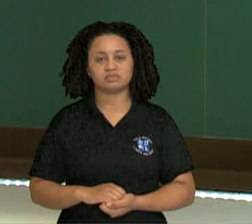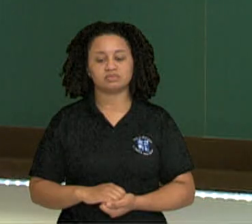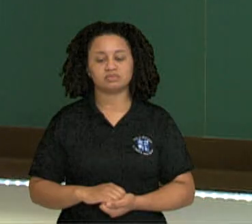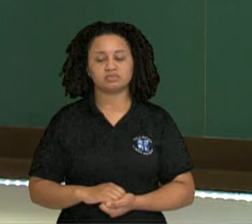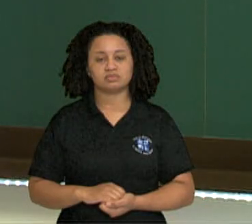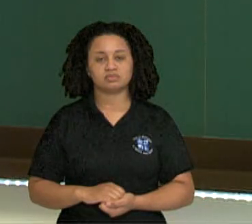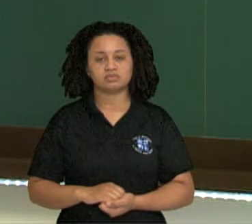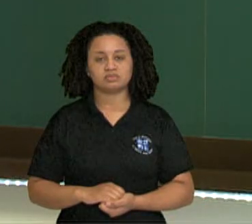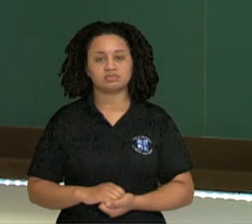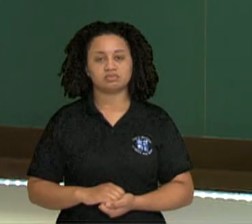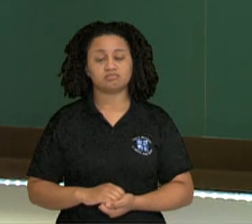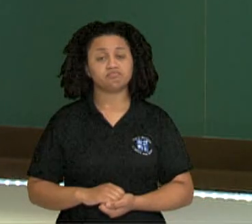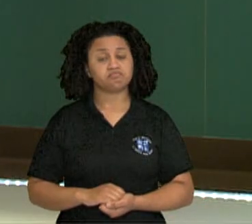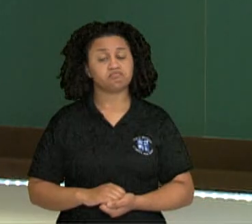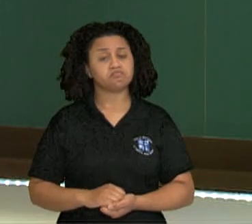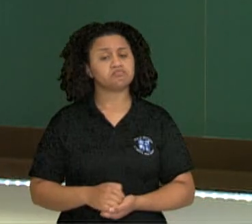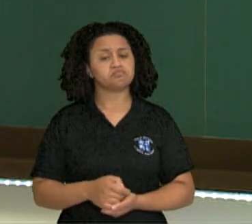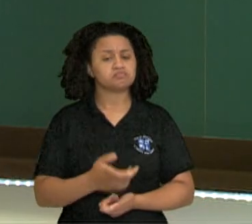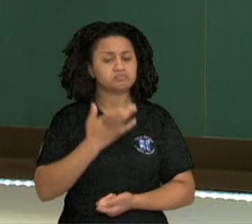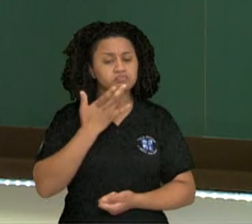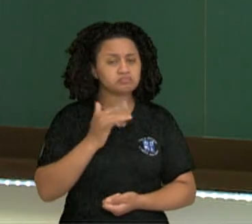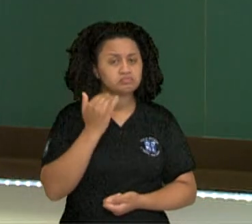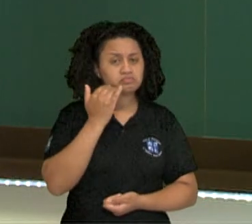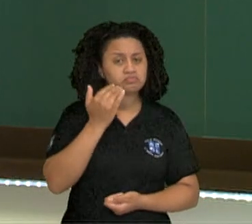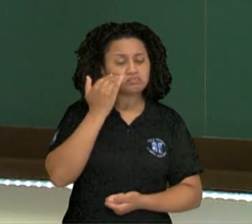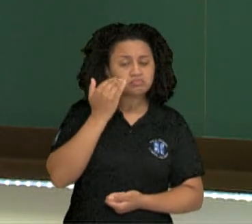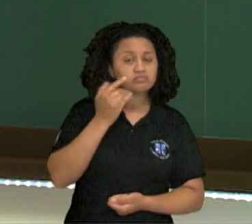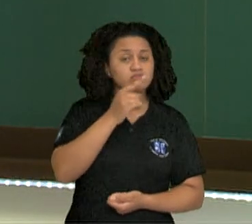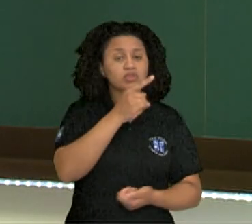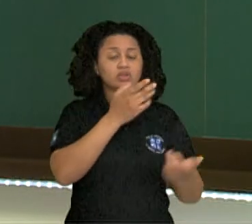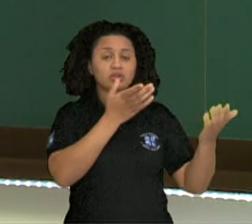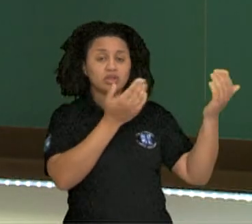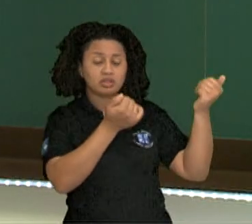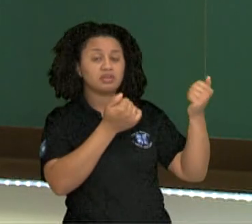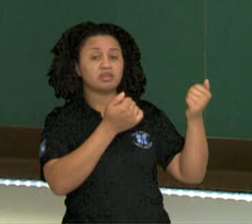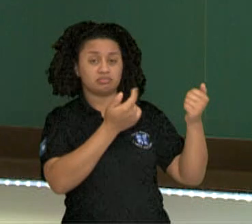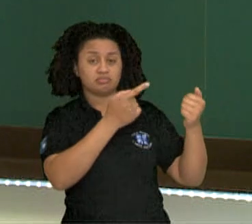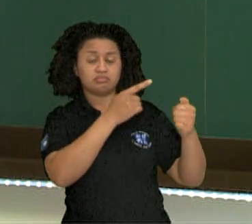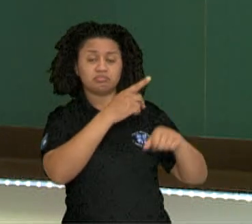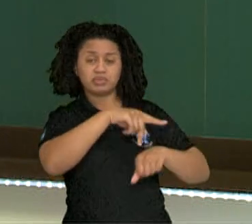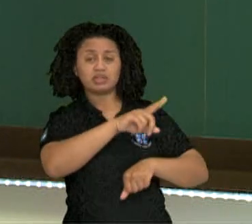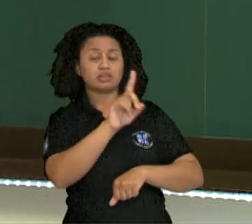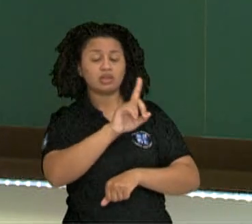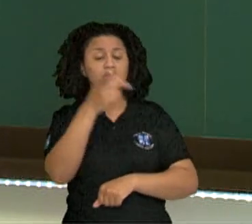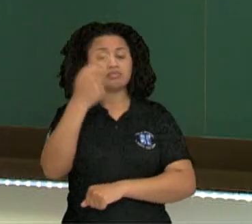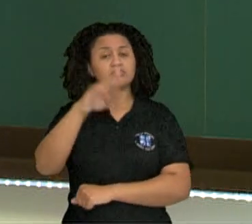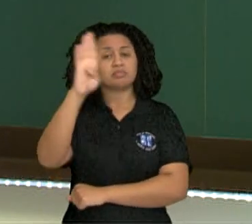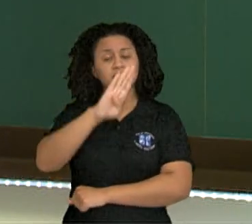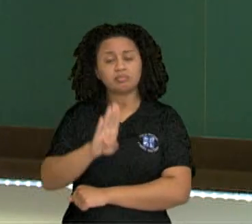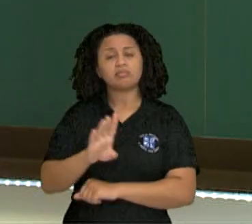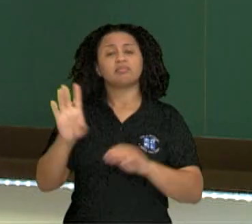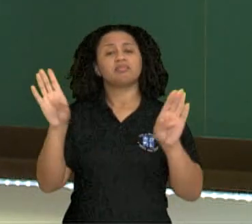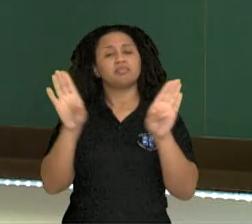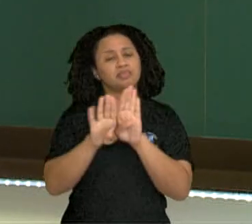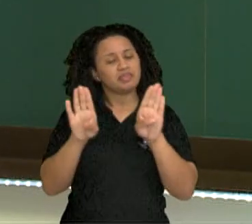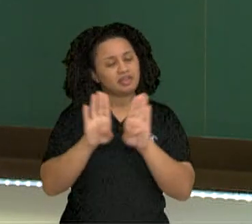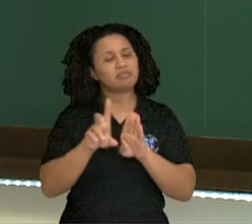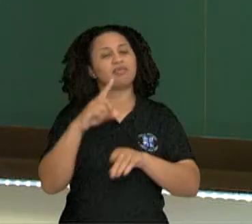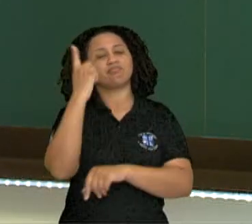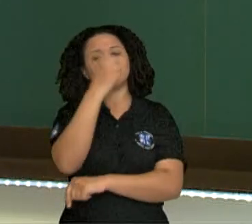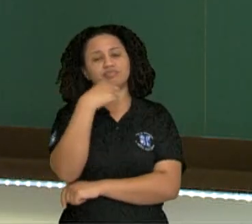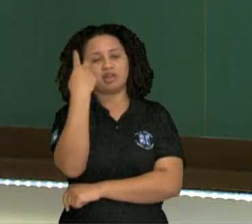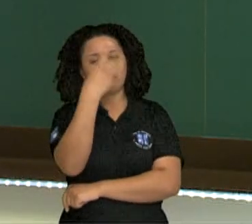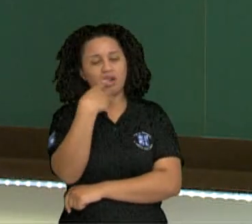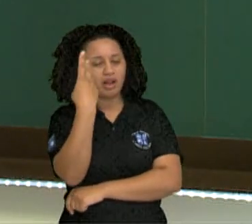os ninhos e adolescentes espanhóis, né? Nós, brasileiros, também passamos muitas horas e